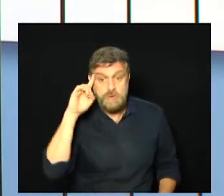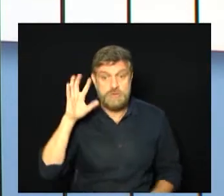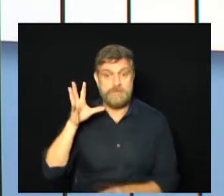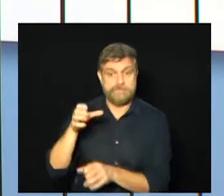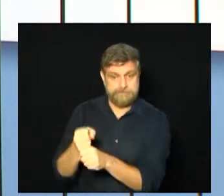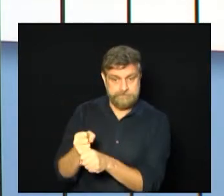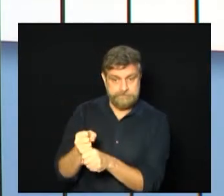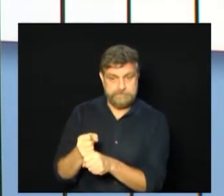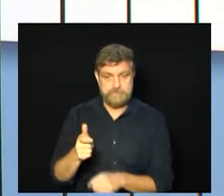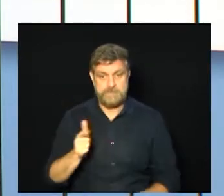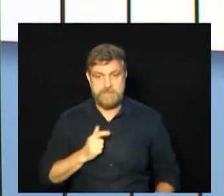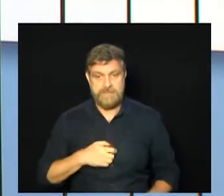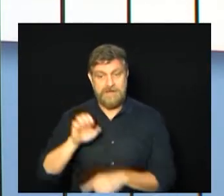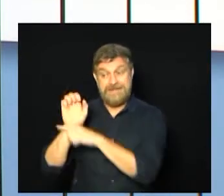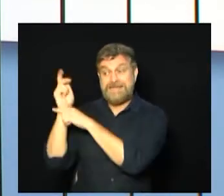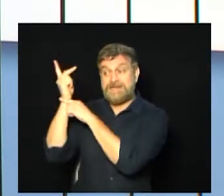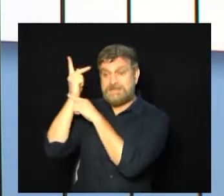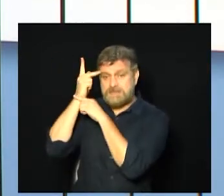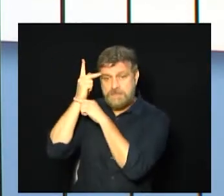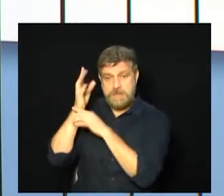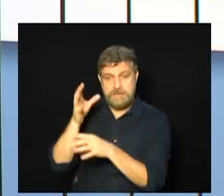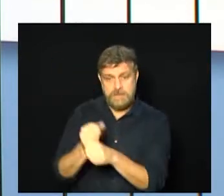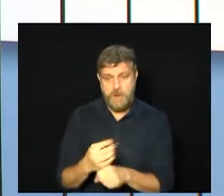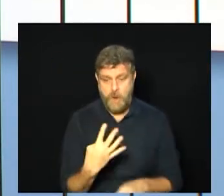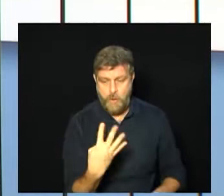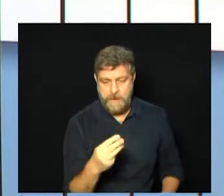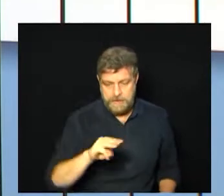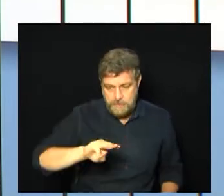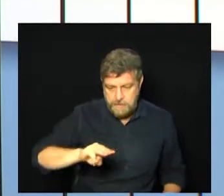horas. E no estado de São Paulo, são